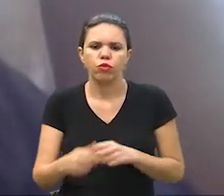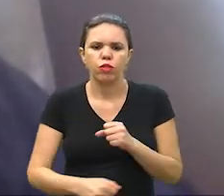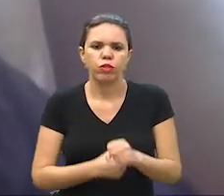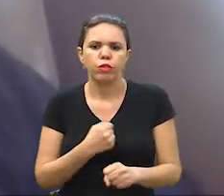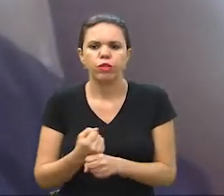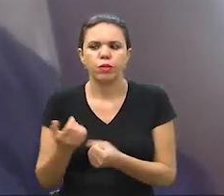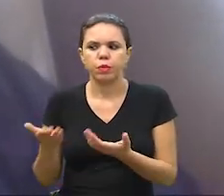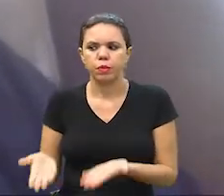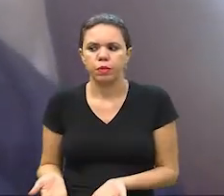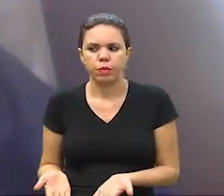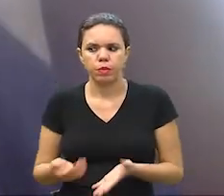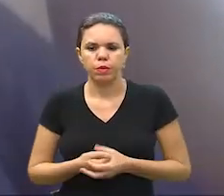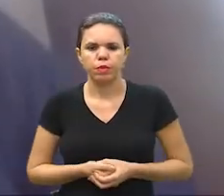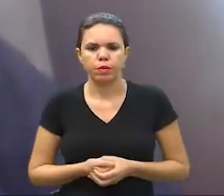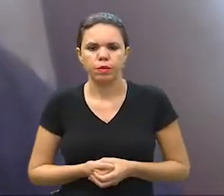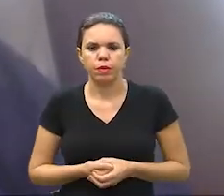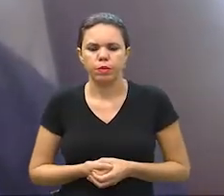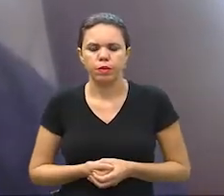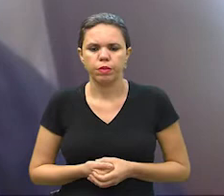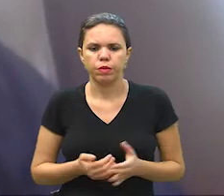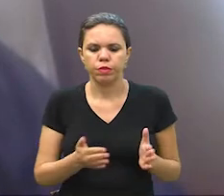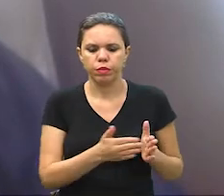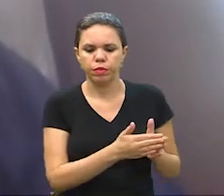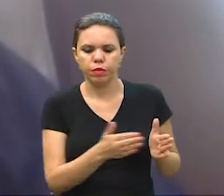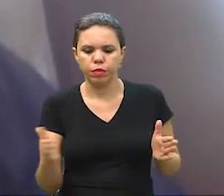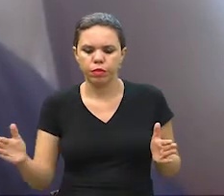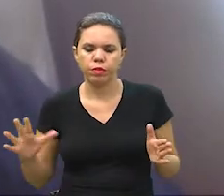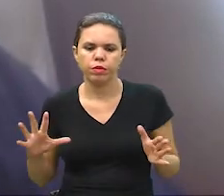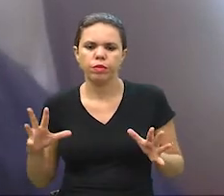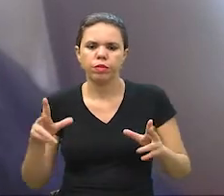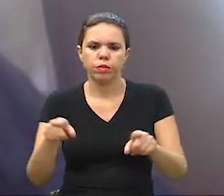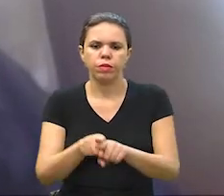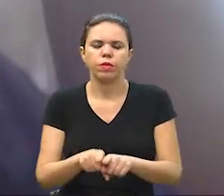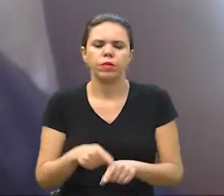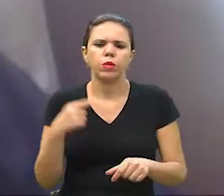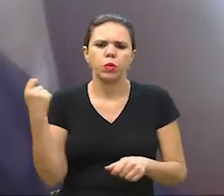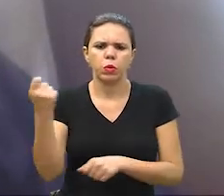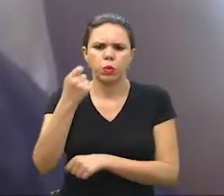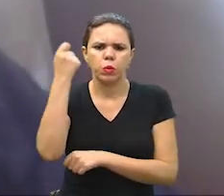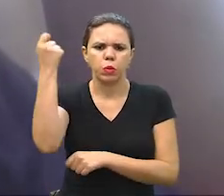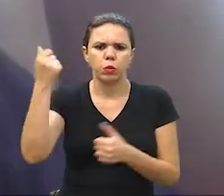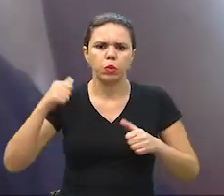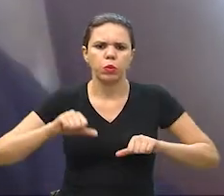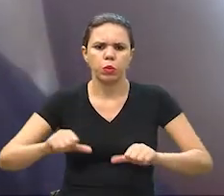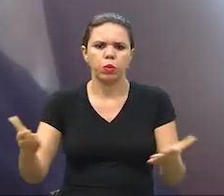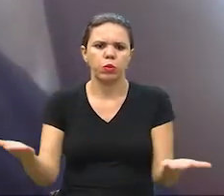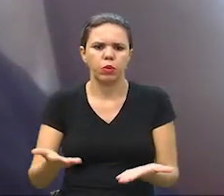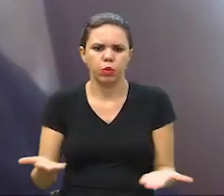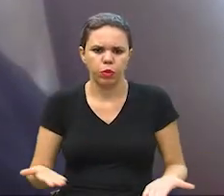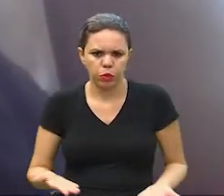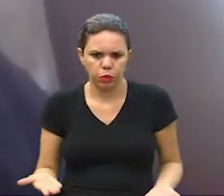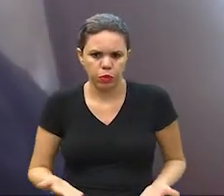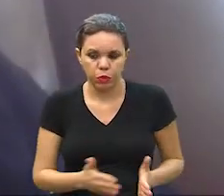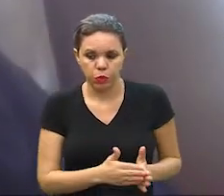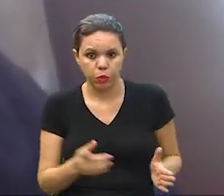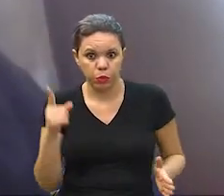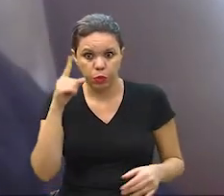ano. Mas durante esse período todo, o período mais grave é o que nós estamos vivendo